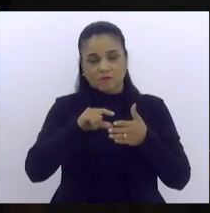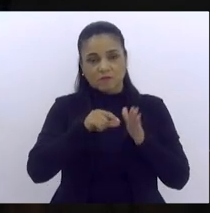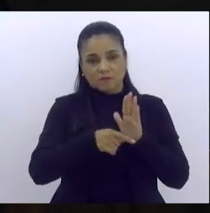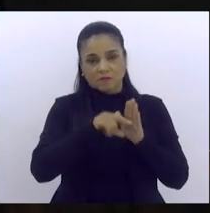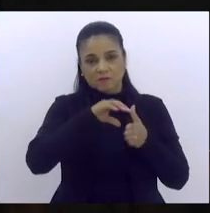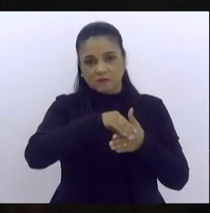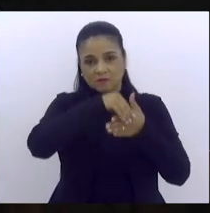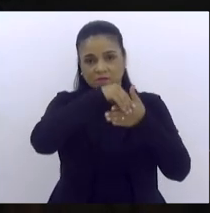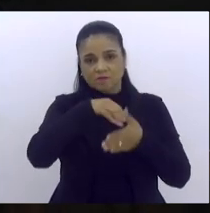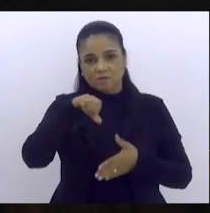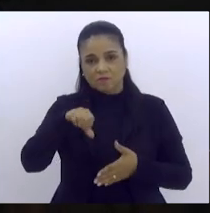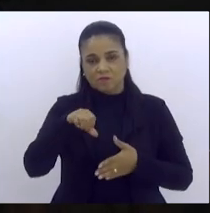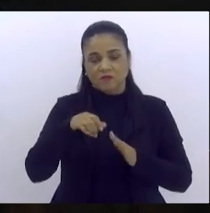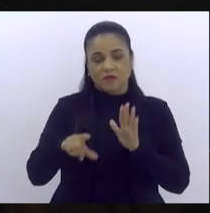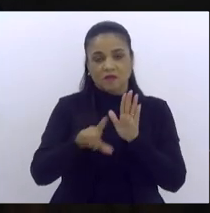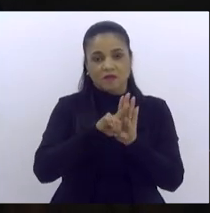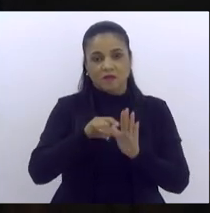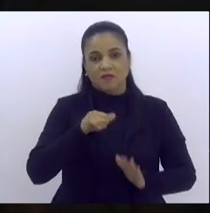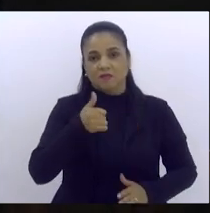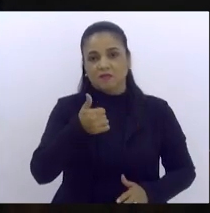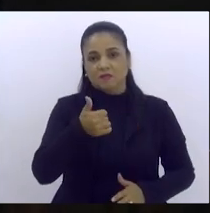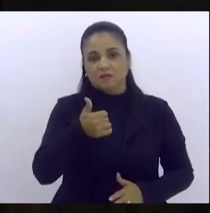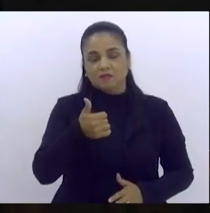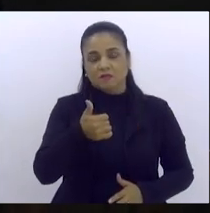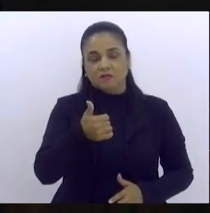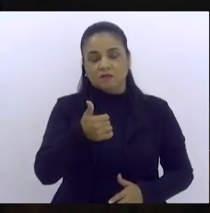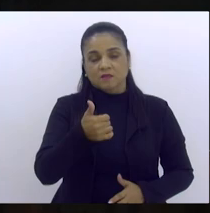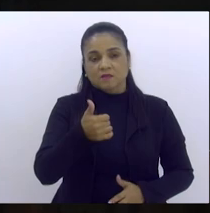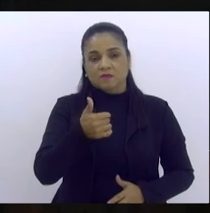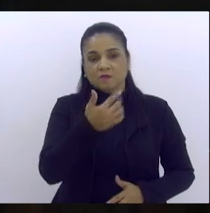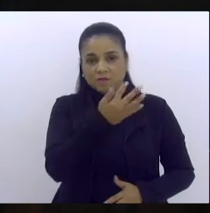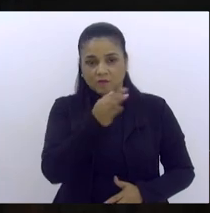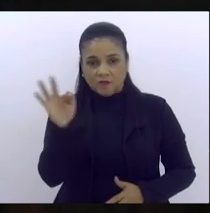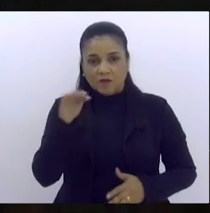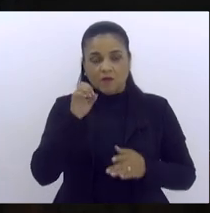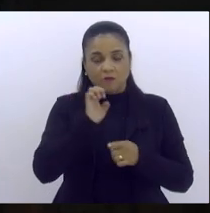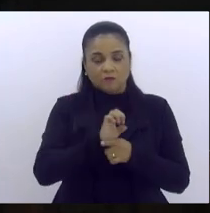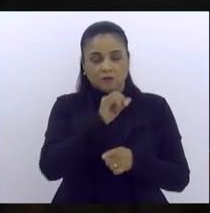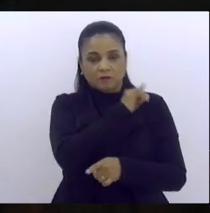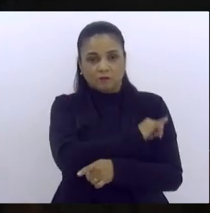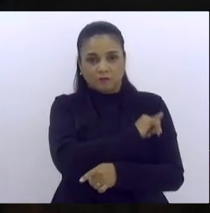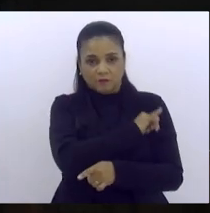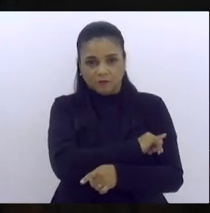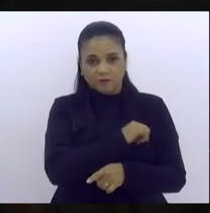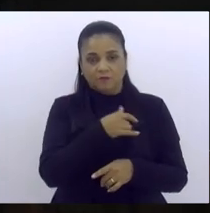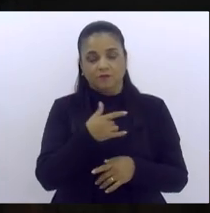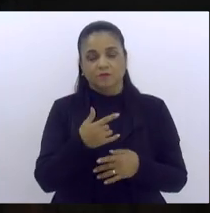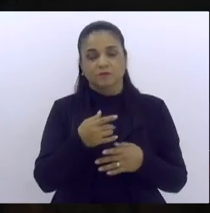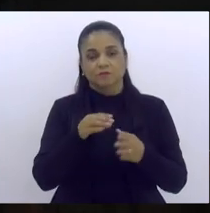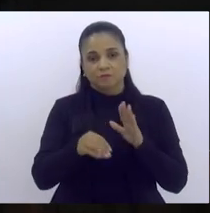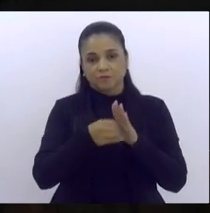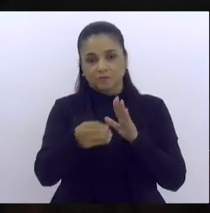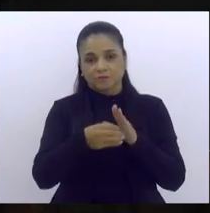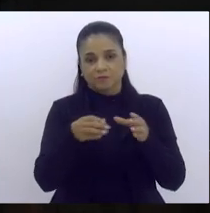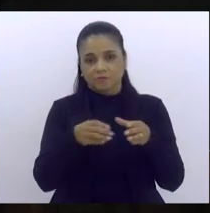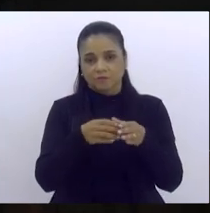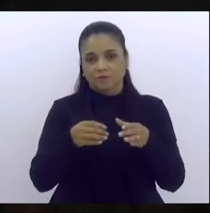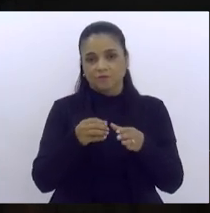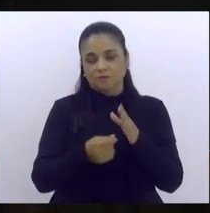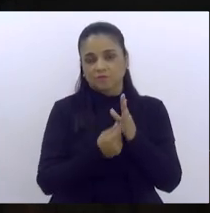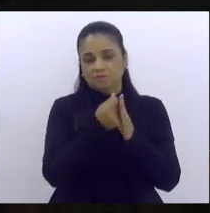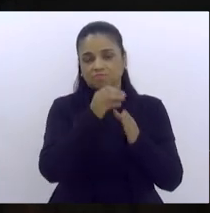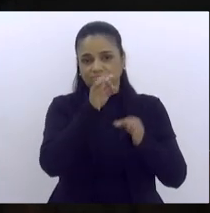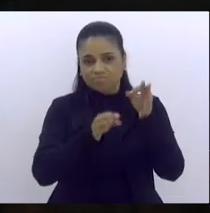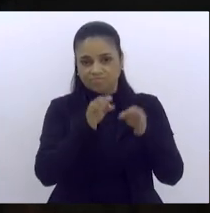da Lei Federal 10.826, 22 de dezembro de 2003, no âmbito do Estado do Rio de Janeiro. Pareceres das comissões Constituição e Justiça